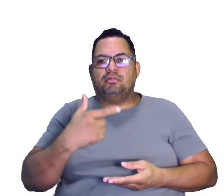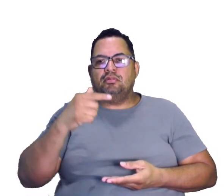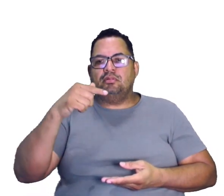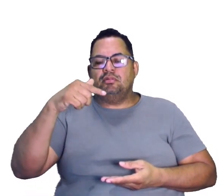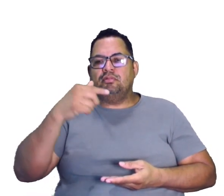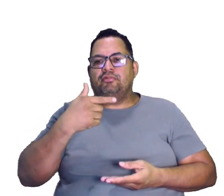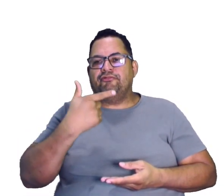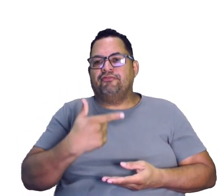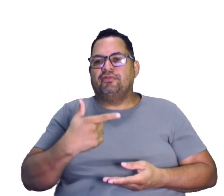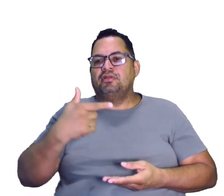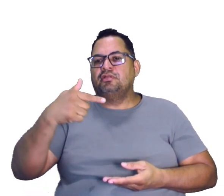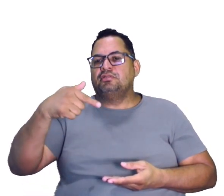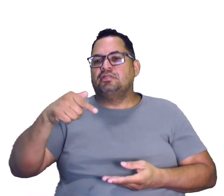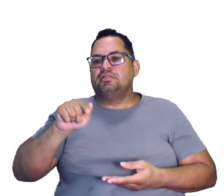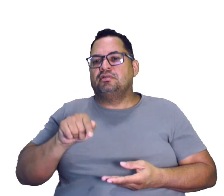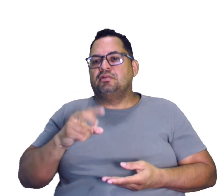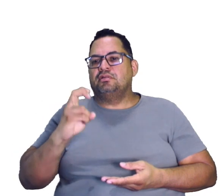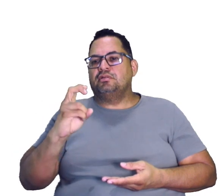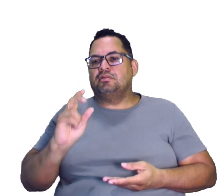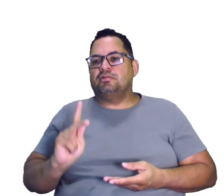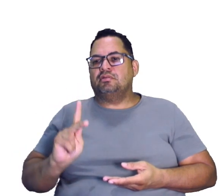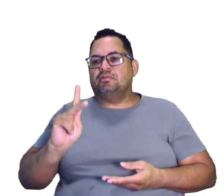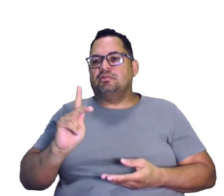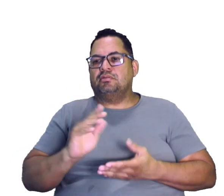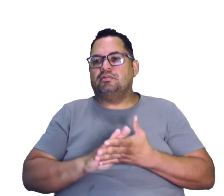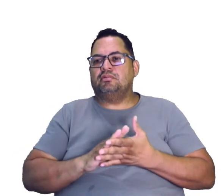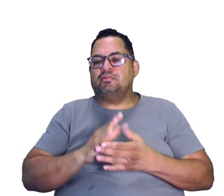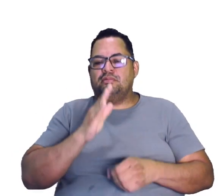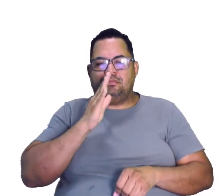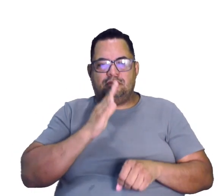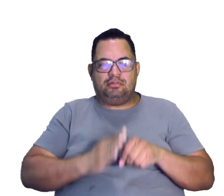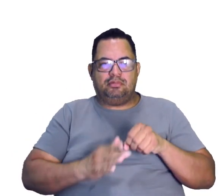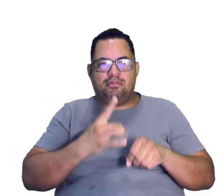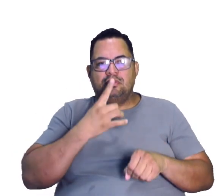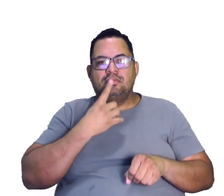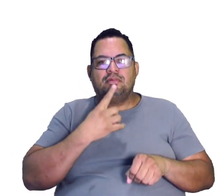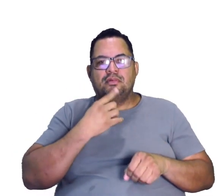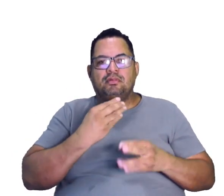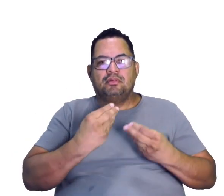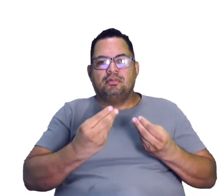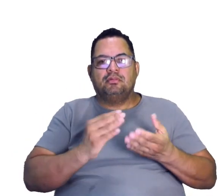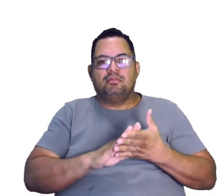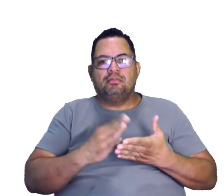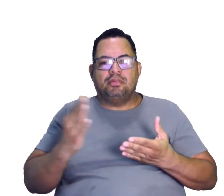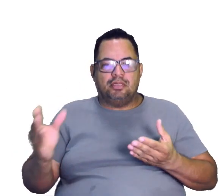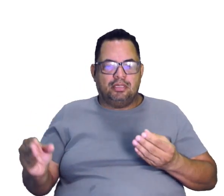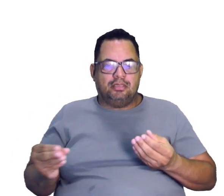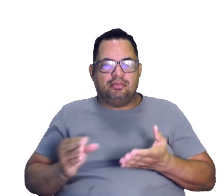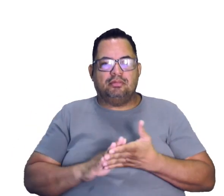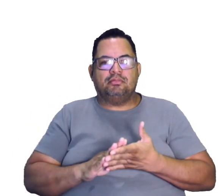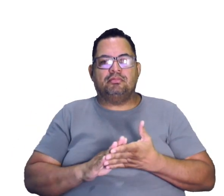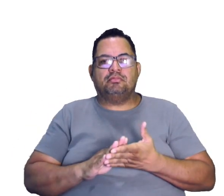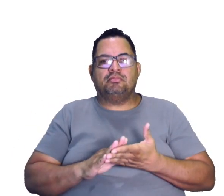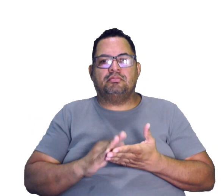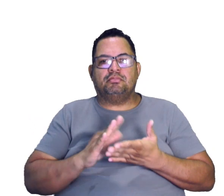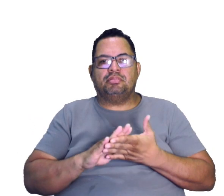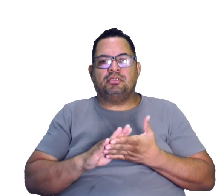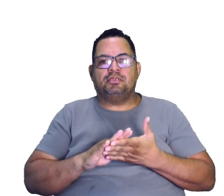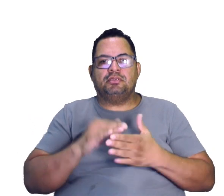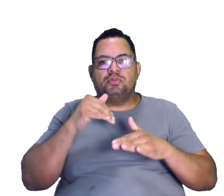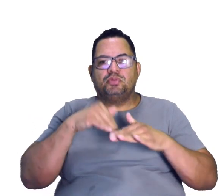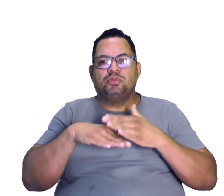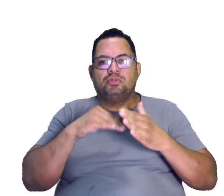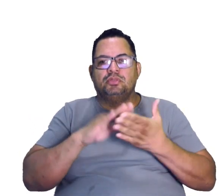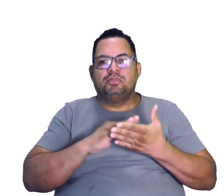27,5 quilogramas de tomate a um fornecedor para repor seu estoque e atender a demanda da